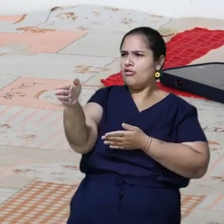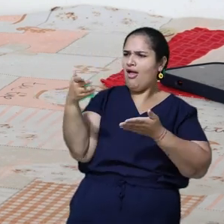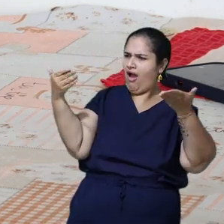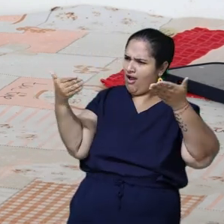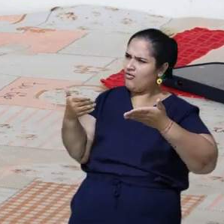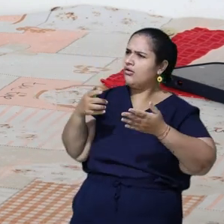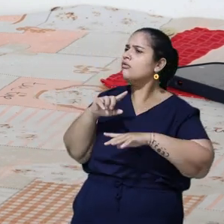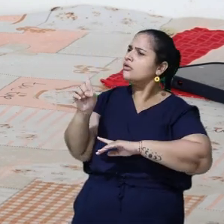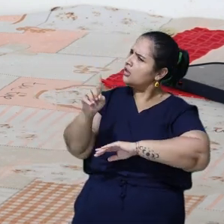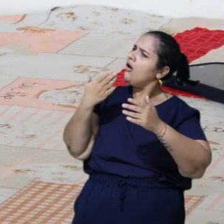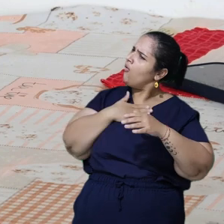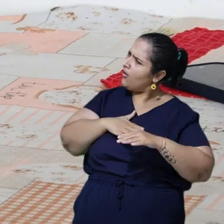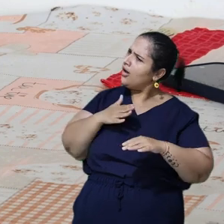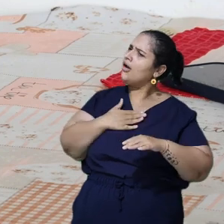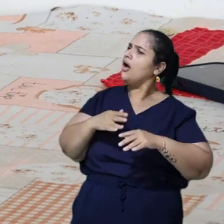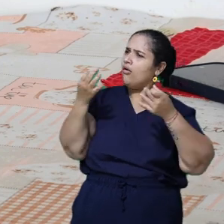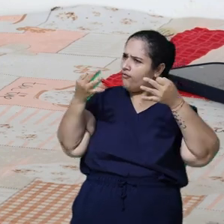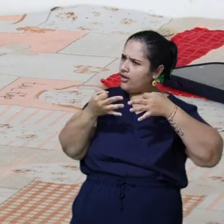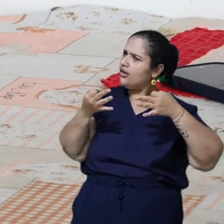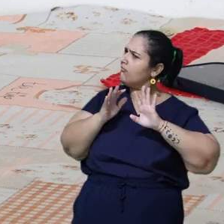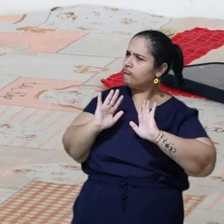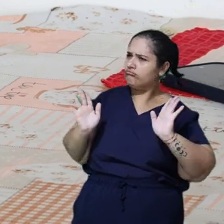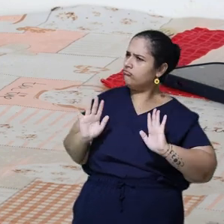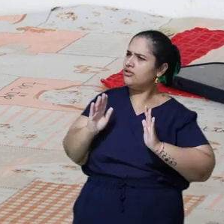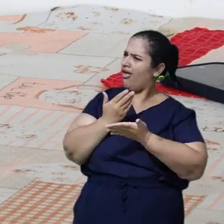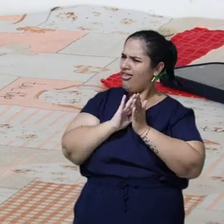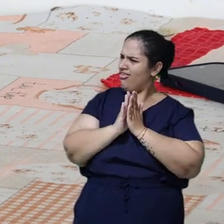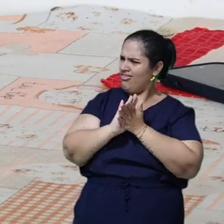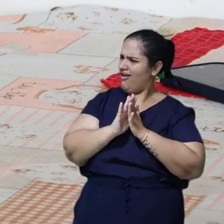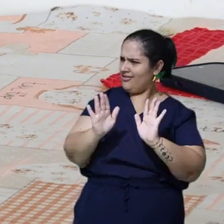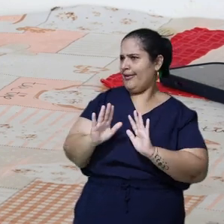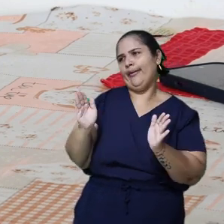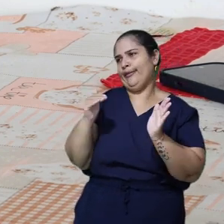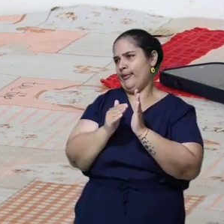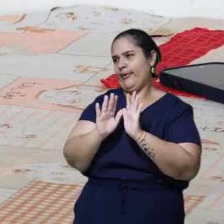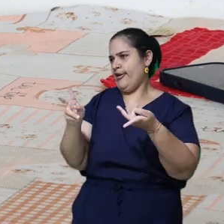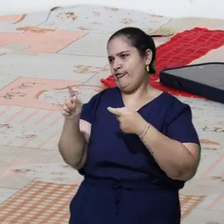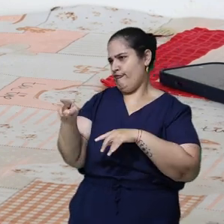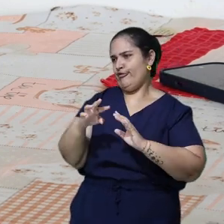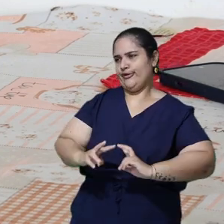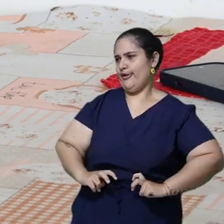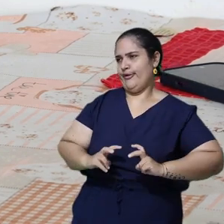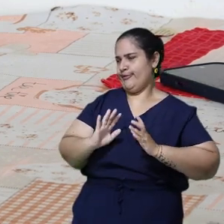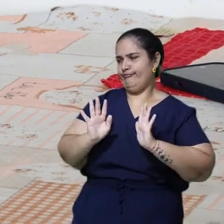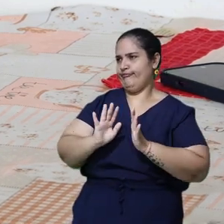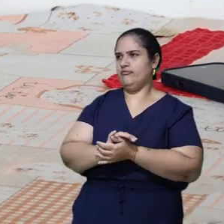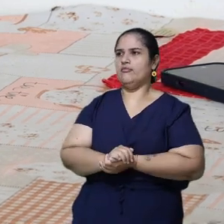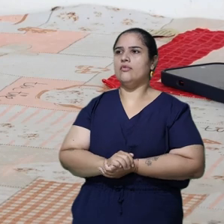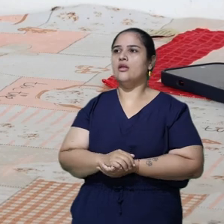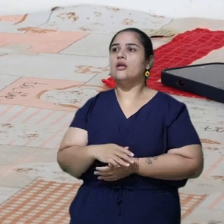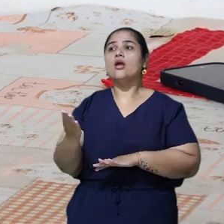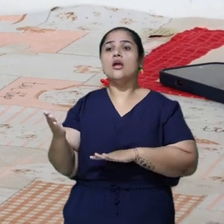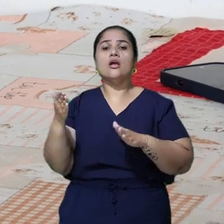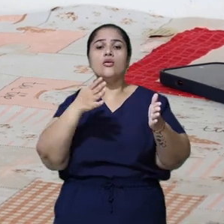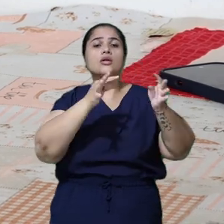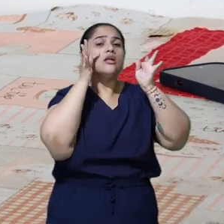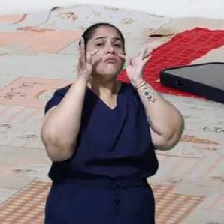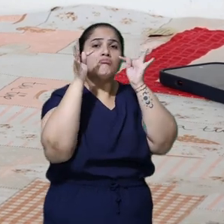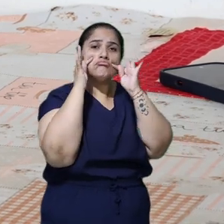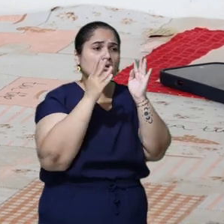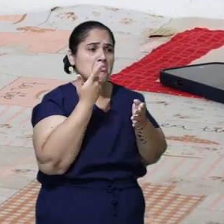falei: não, relaxa, fica tranquilo, não vai dar nada não, hoje até parece que vai dar alguma coisa. E aí eu entrei pra fazer